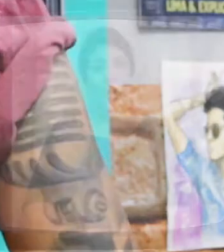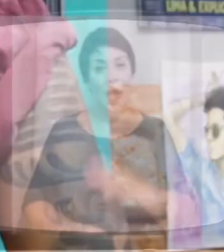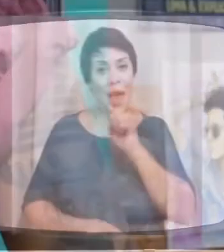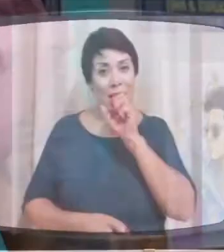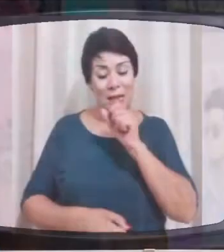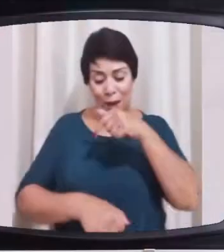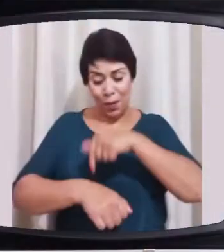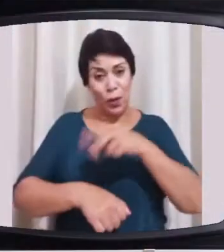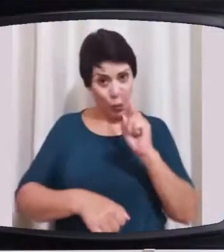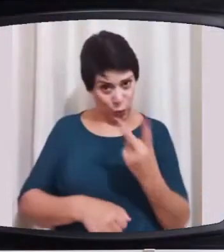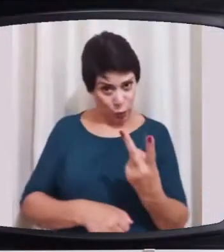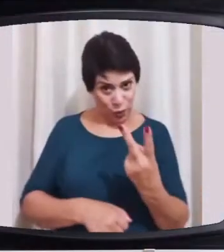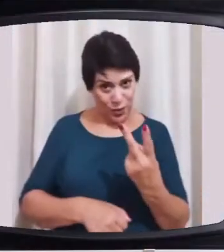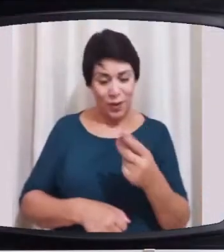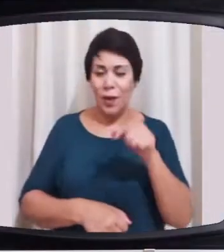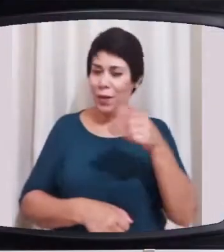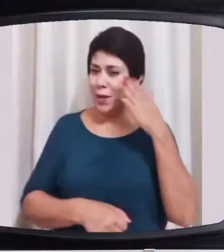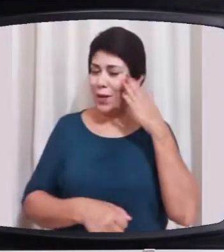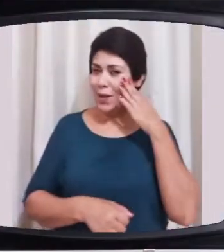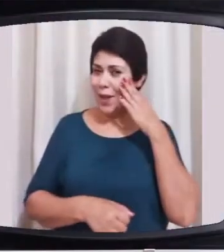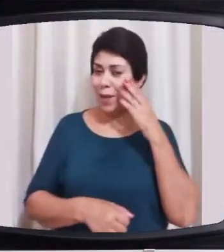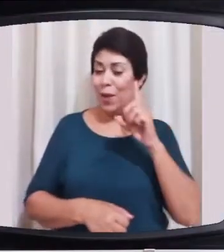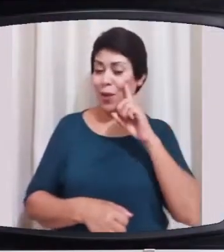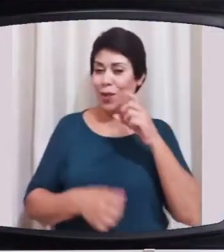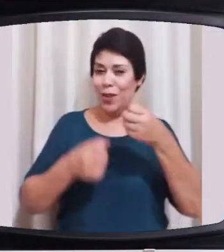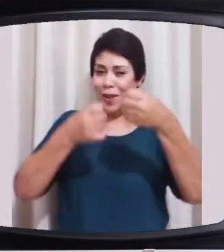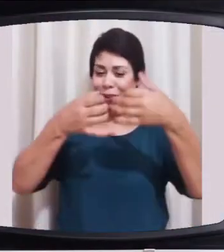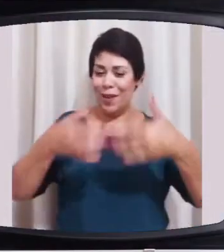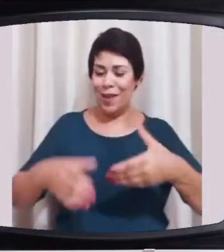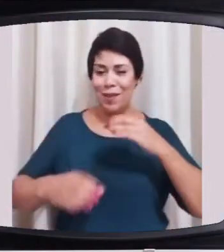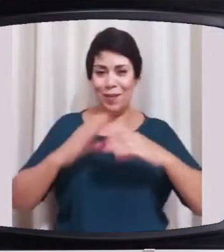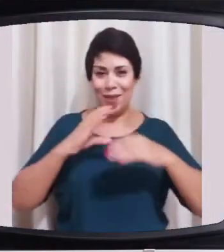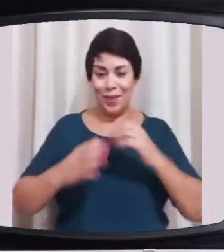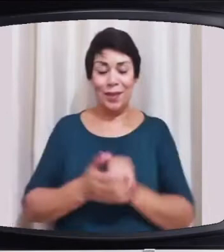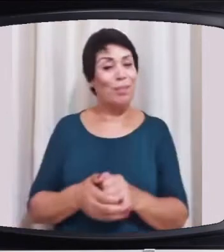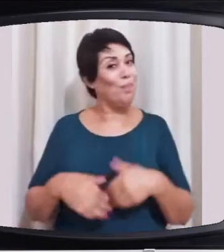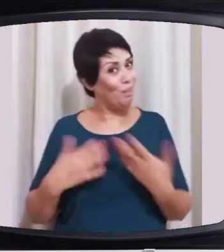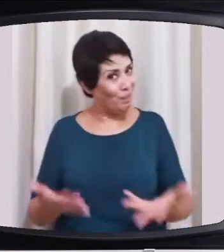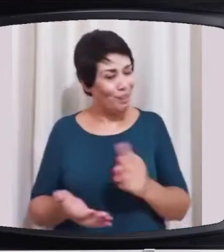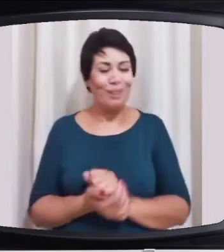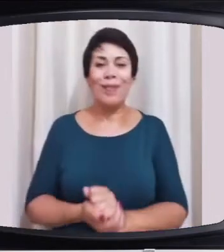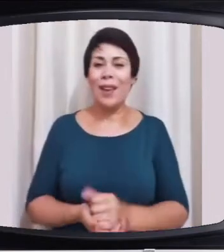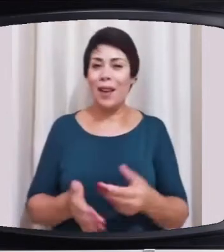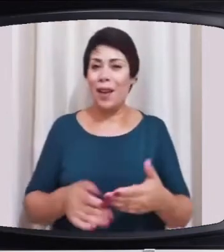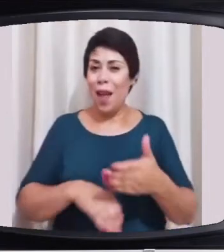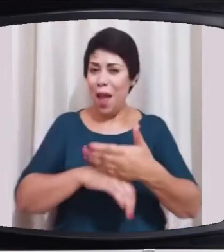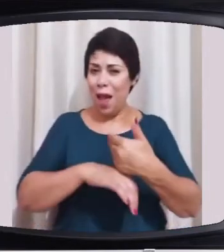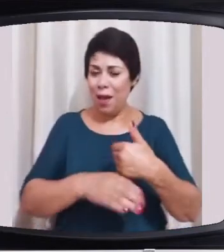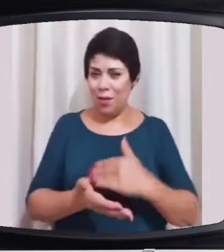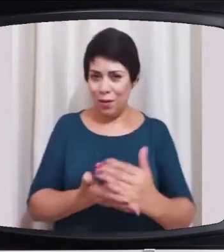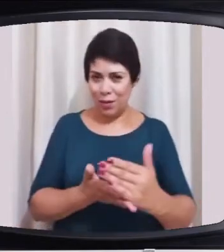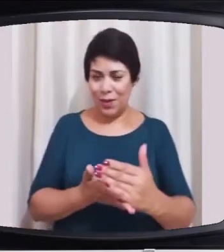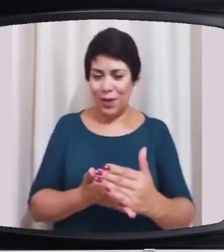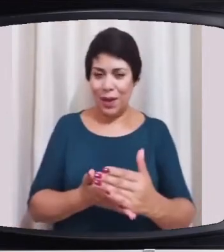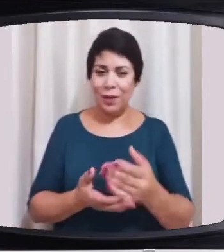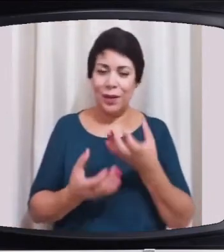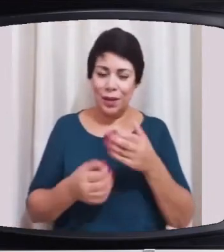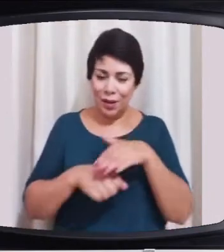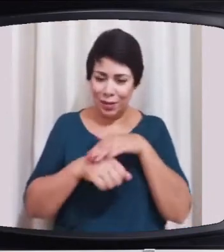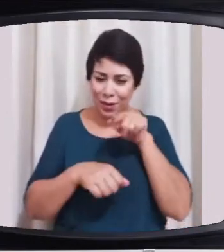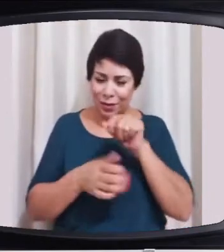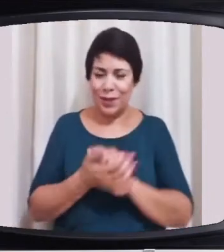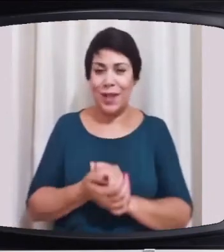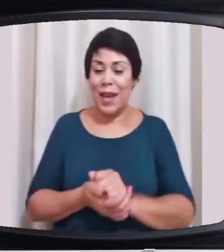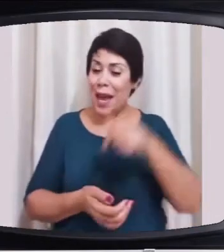São 2 horas de sábado e você já sabe que é dia de explicação, né? Pois é, antes de começar eu quero te fazer um apelo carinhoso.